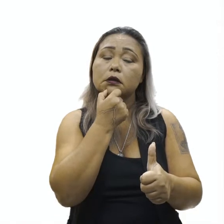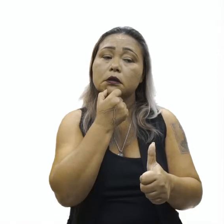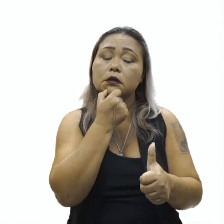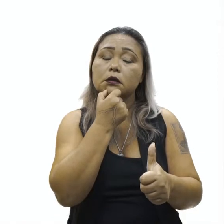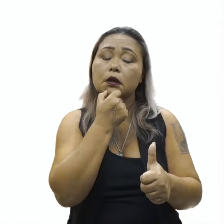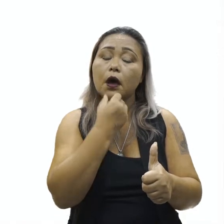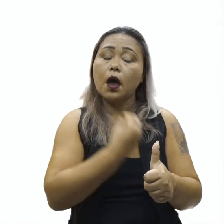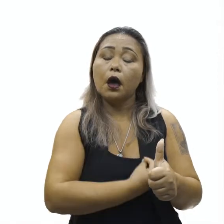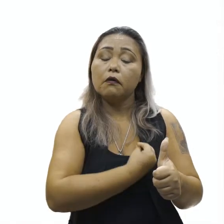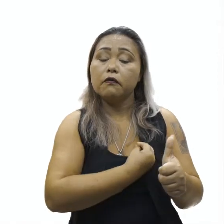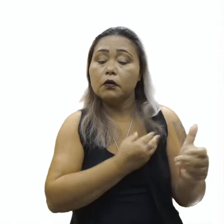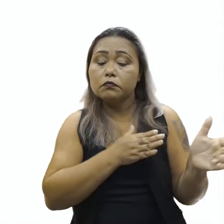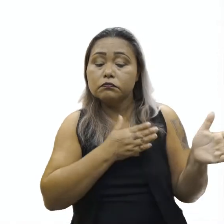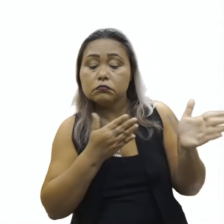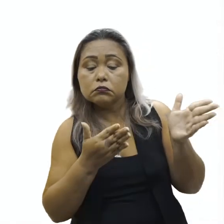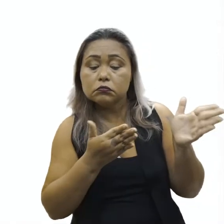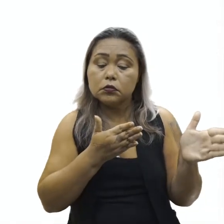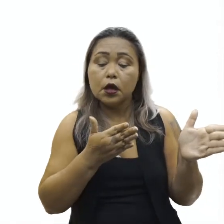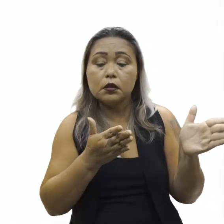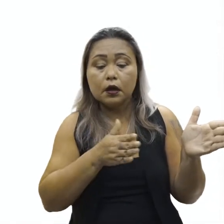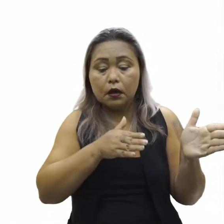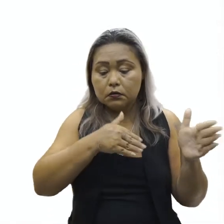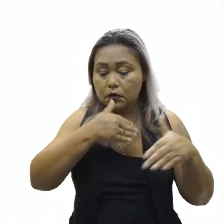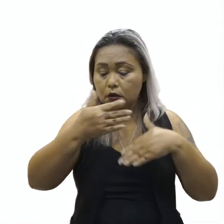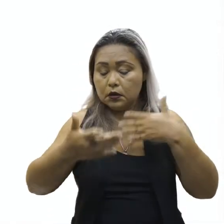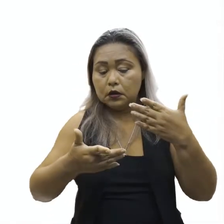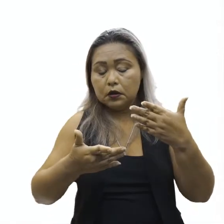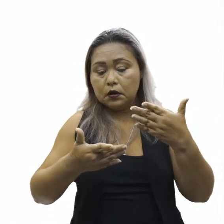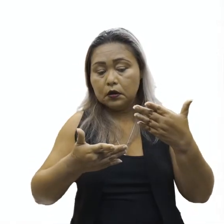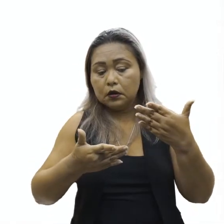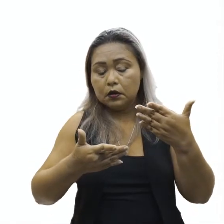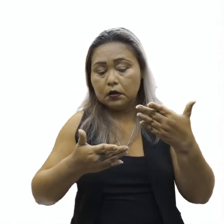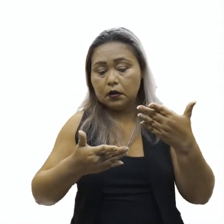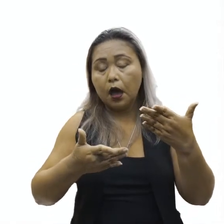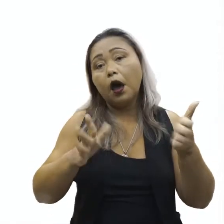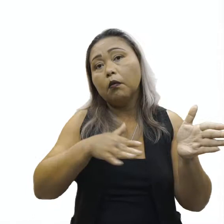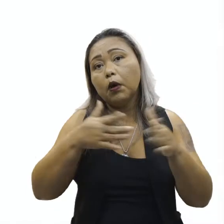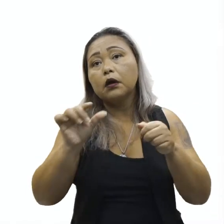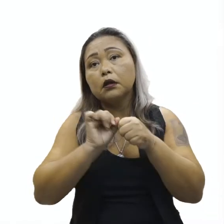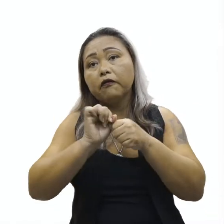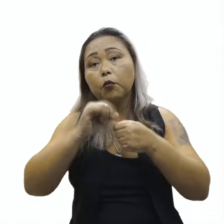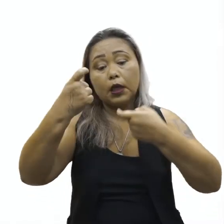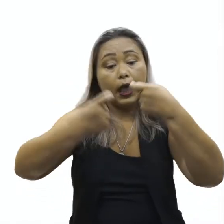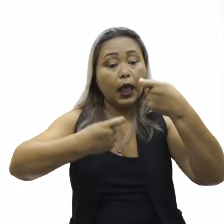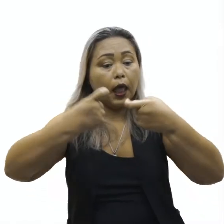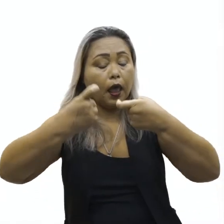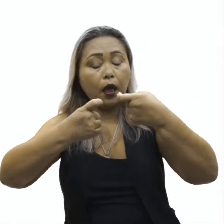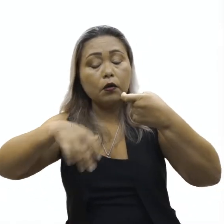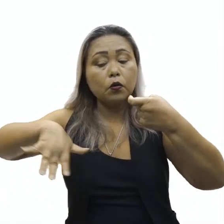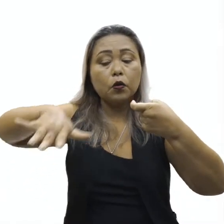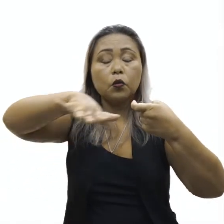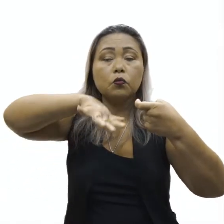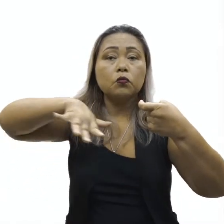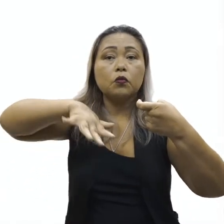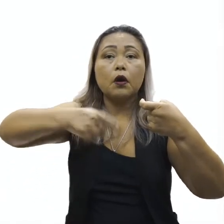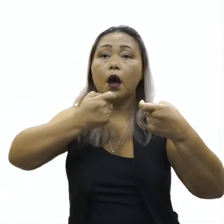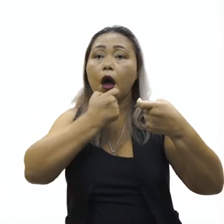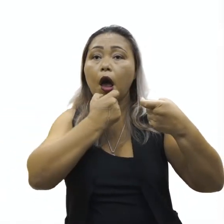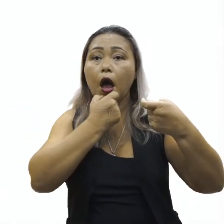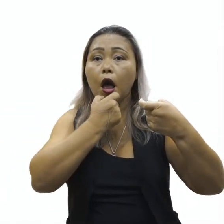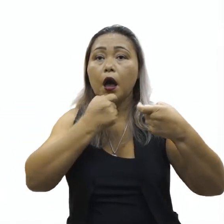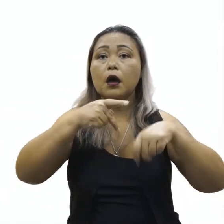de transição da Idade Moderna, um momento de muita guerra naquele território. Então, ele tinha